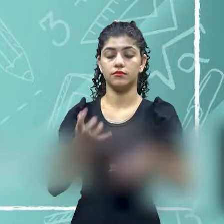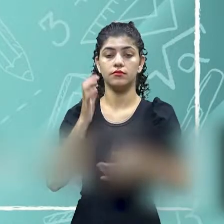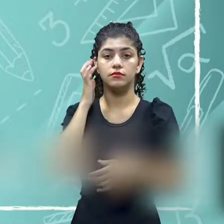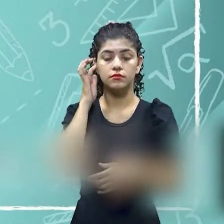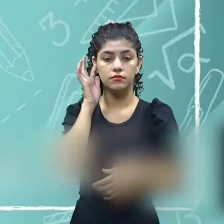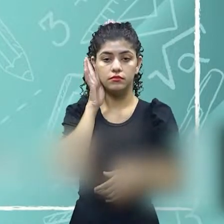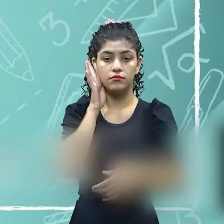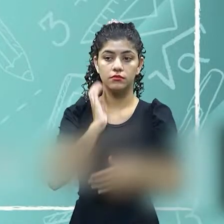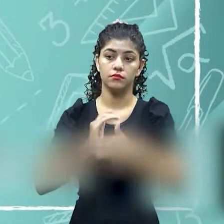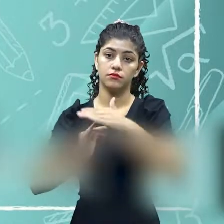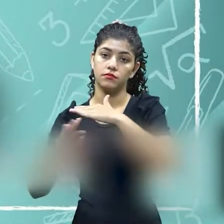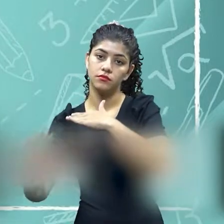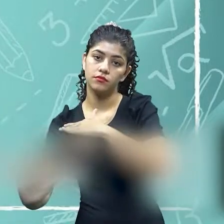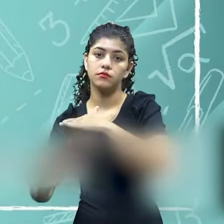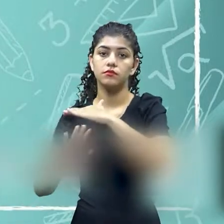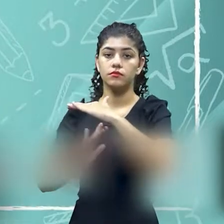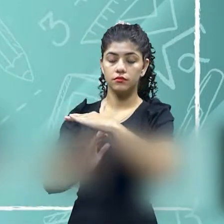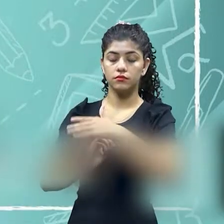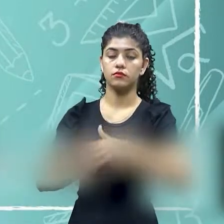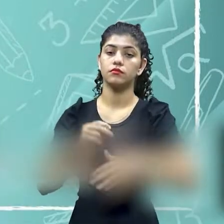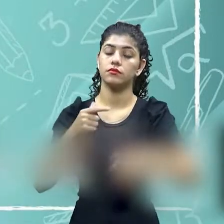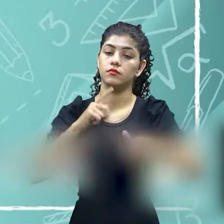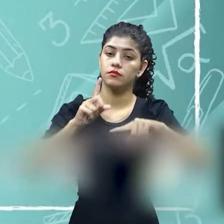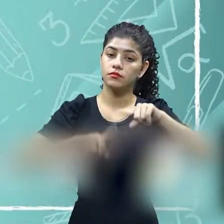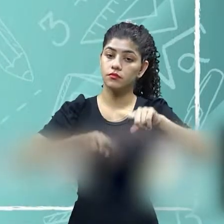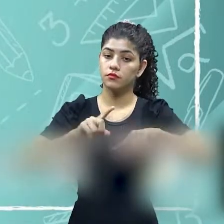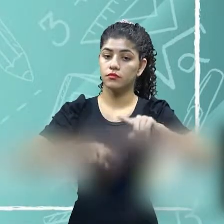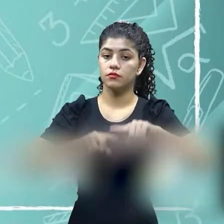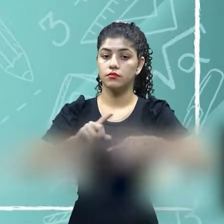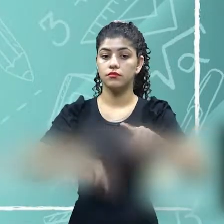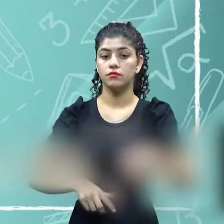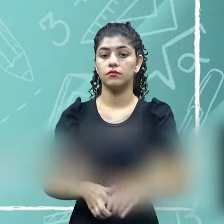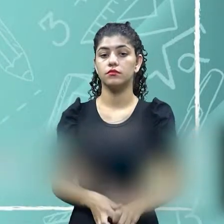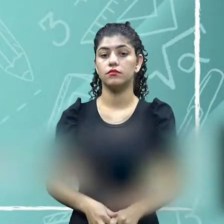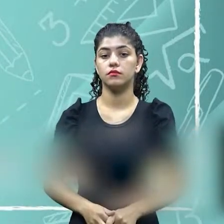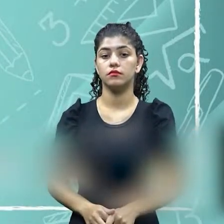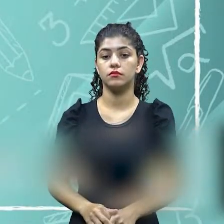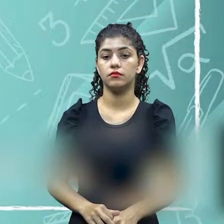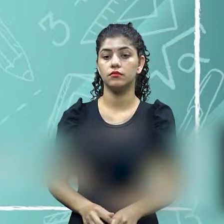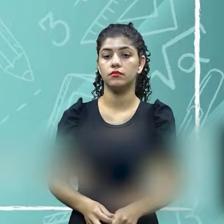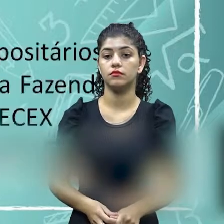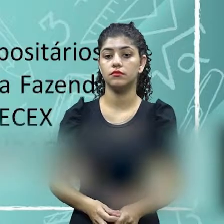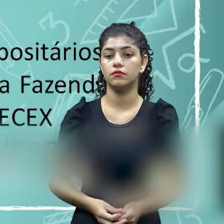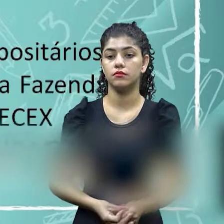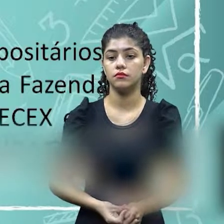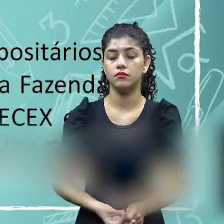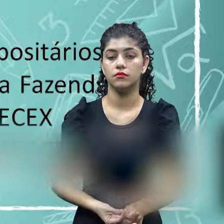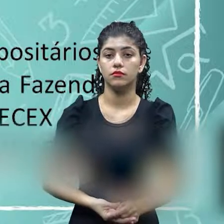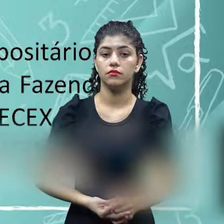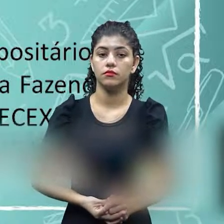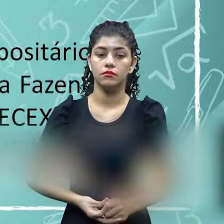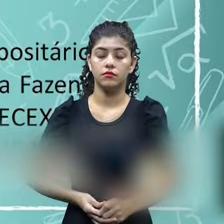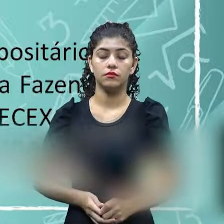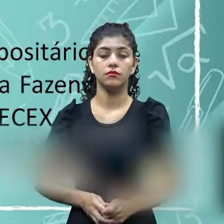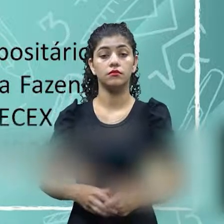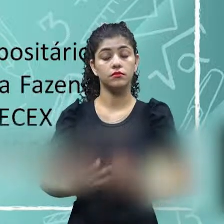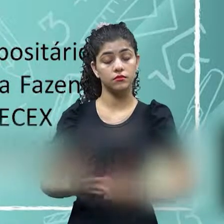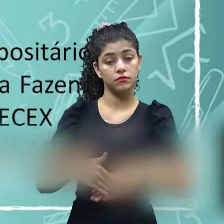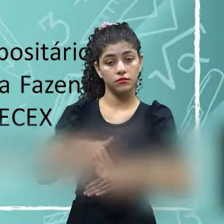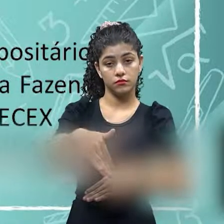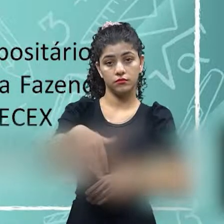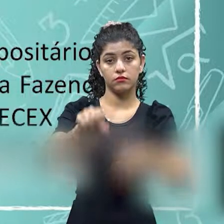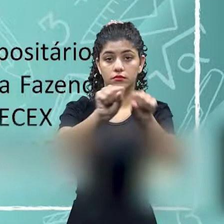internacional, que é a exportação e importação de produtos, materiais, insumos e matéria-primas. Dando continuidade no